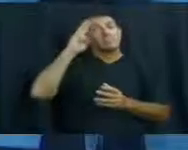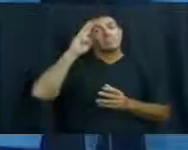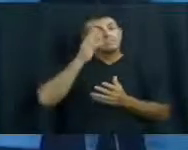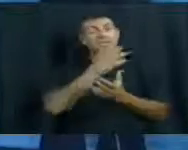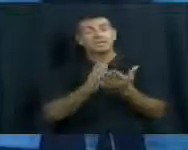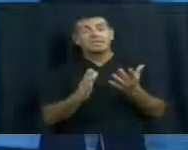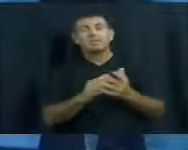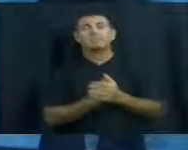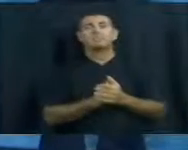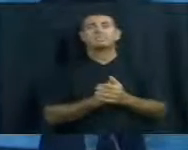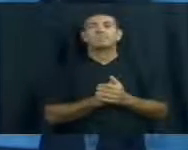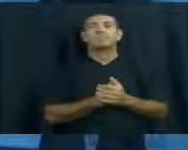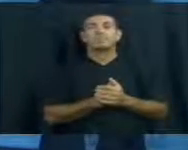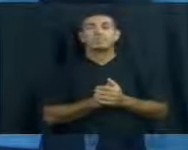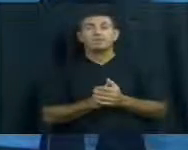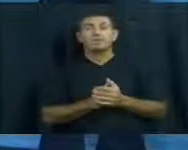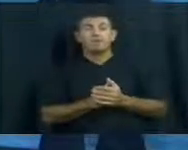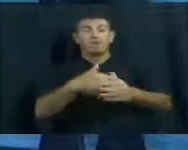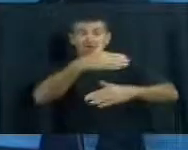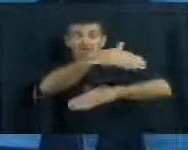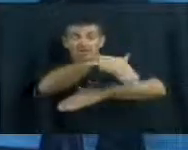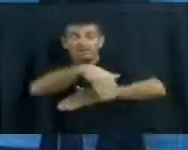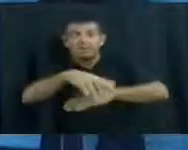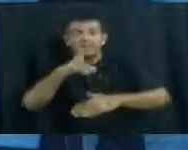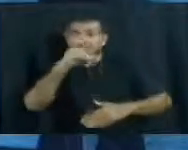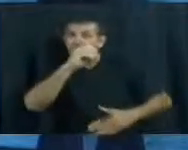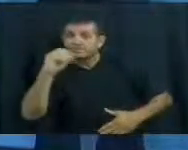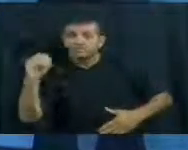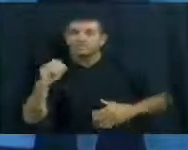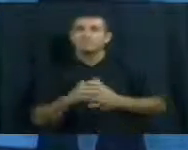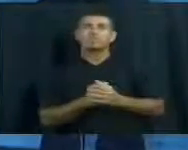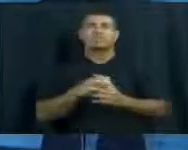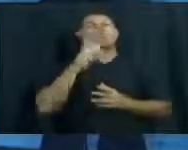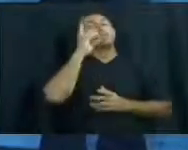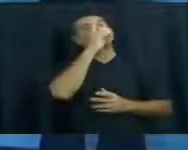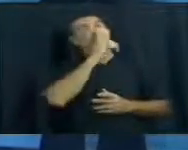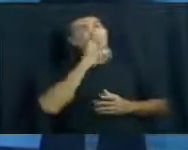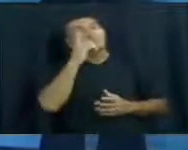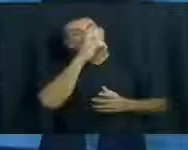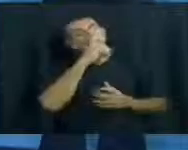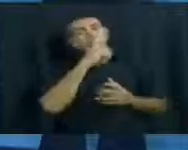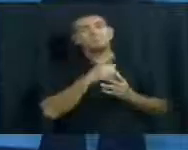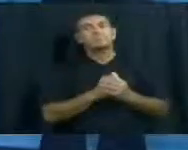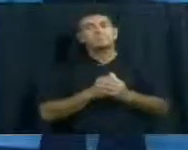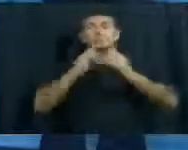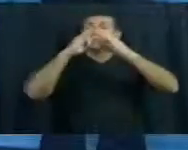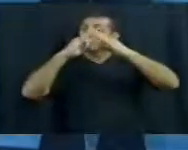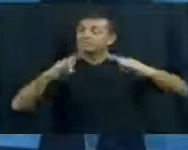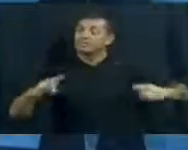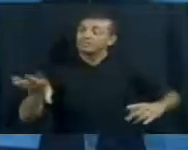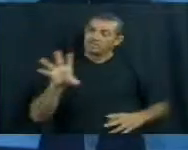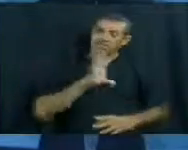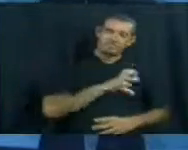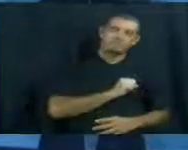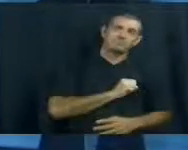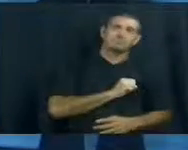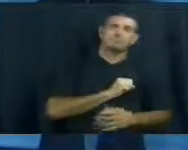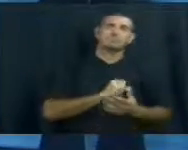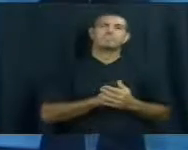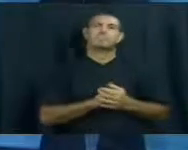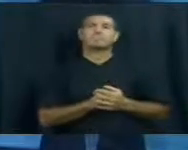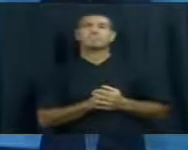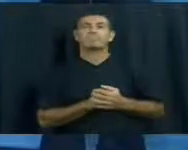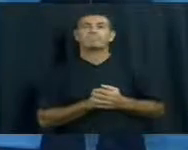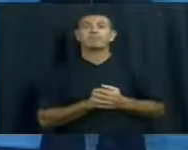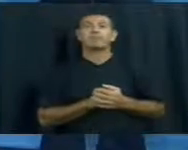Orla 500, nosso baile também lá. Domingo, dia 10 do 3, teremos a Tenda do Amor, lá no nosso querido e amado